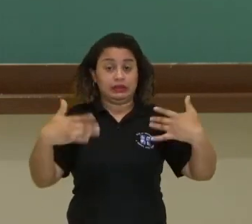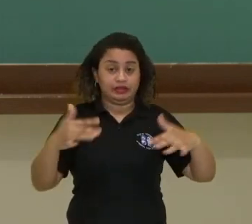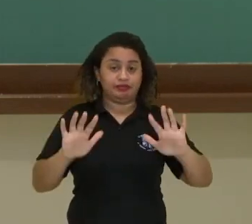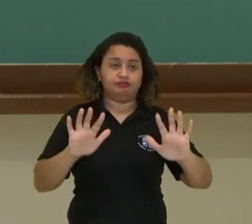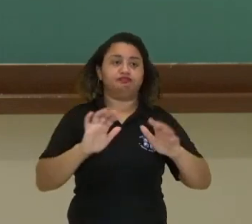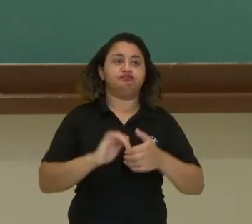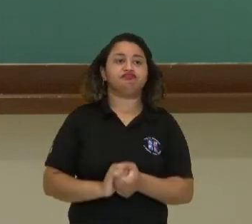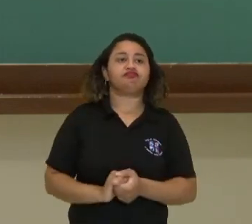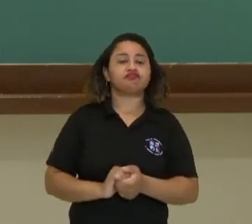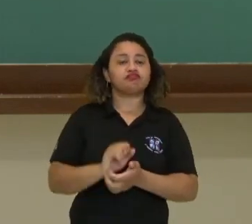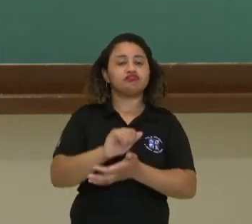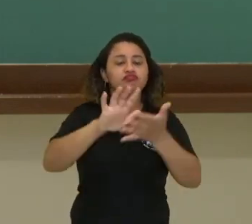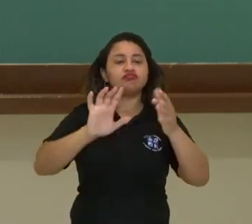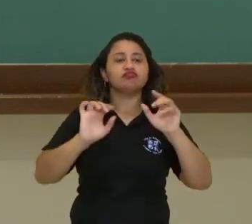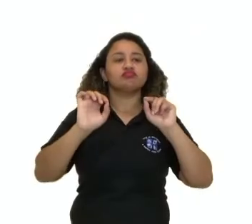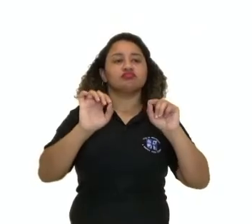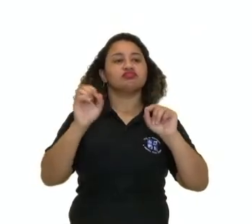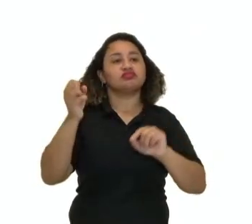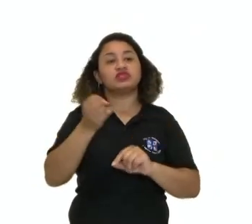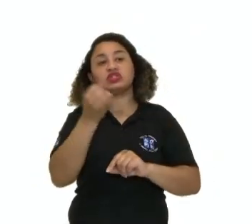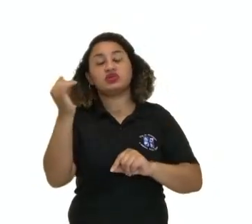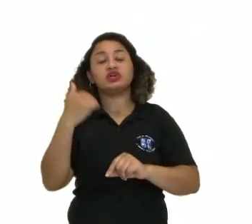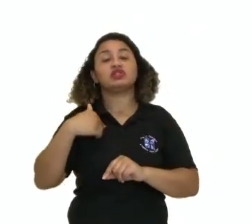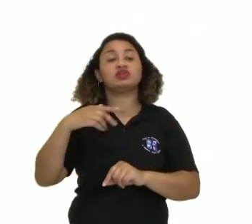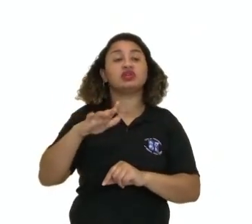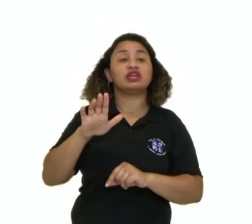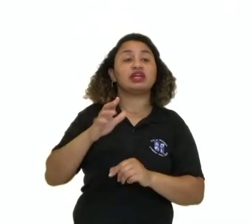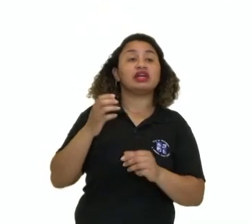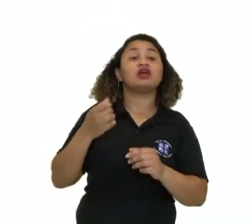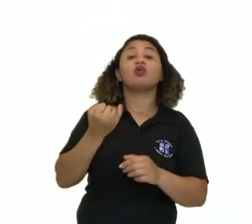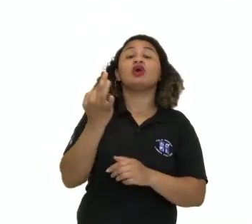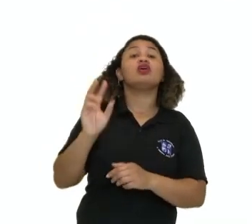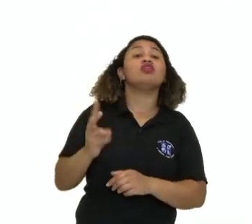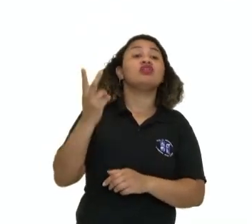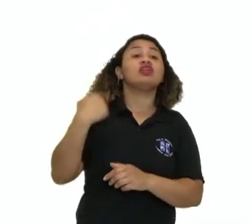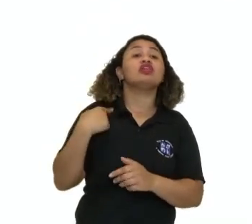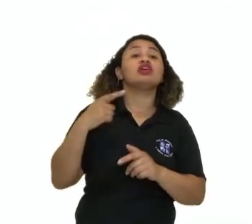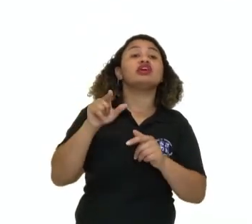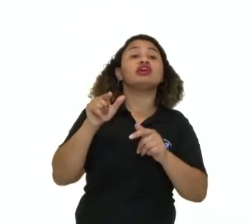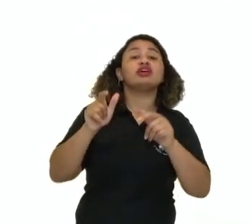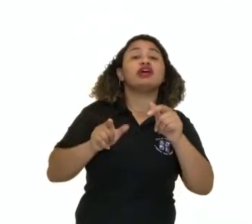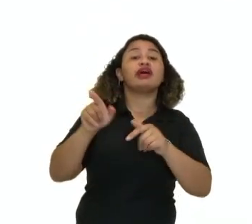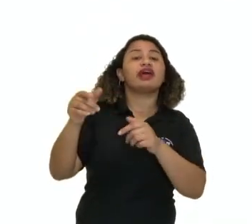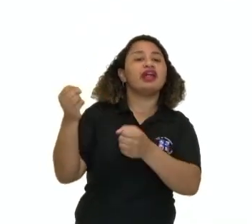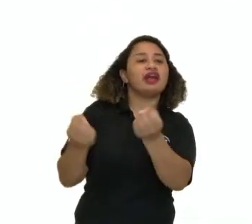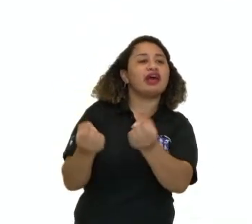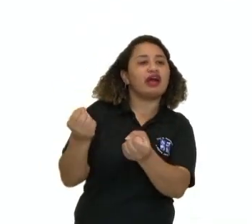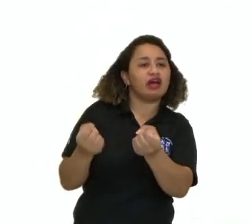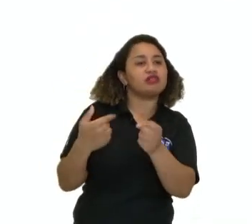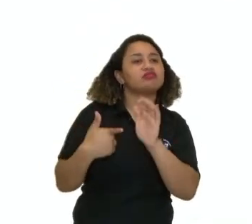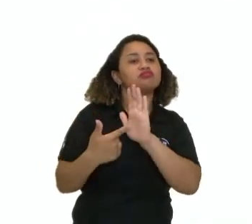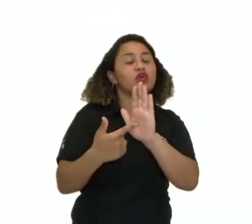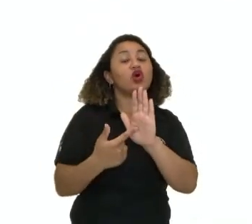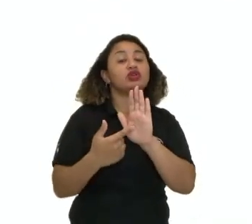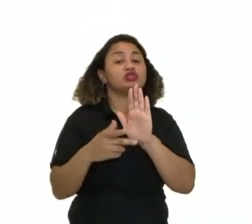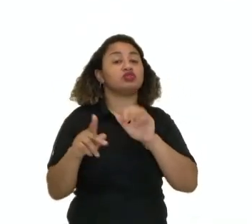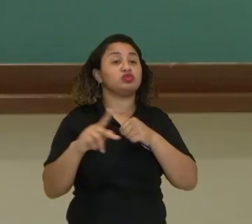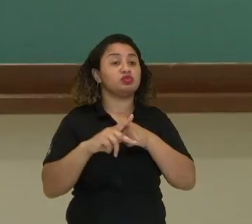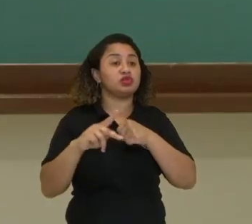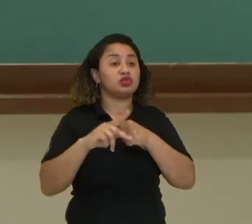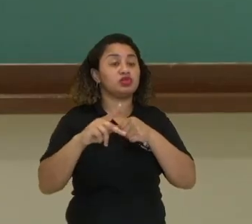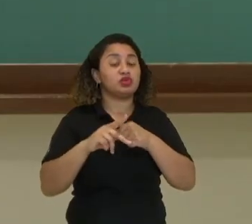atividade Releia quanto é que custa andar naquele jipe destaque o pronome pronome demonstrativo e